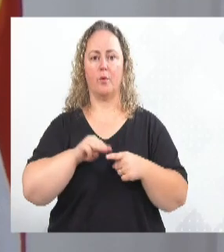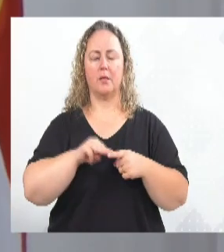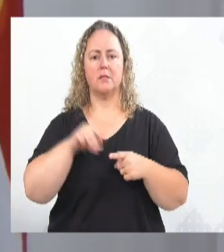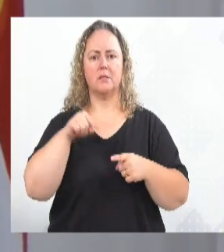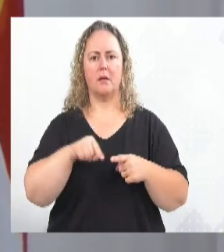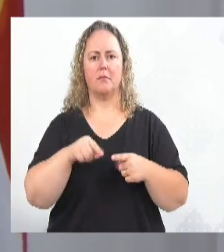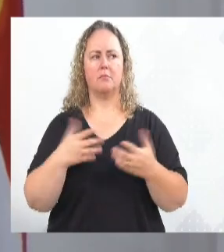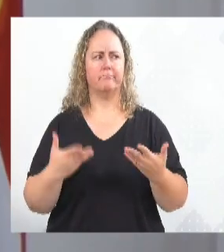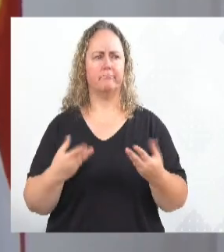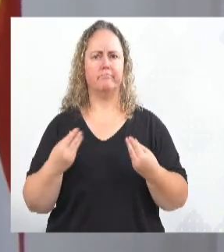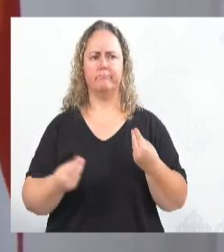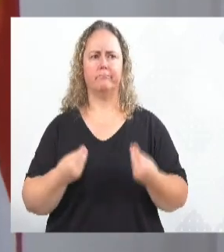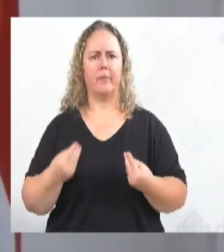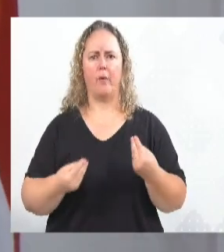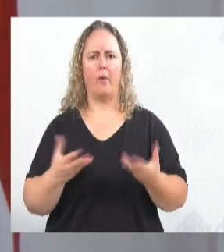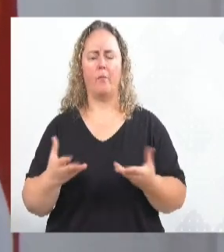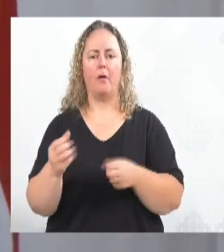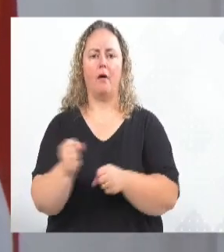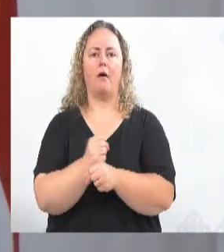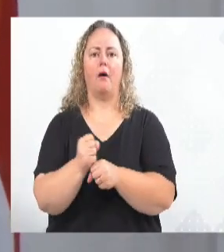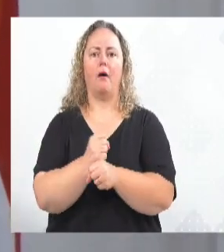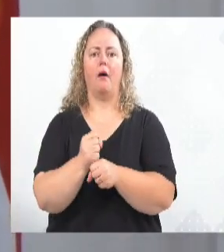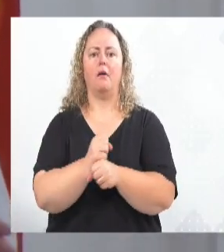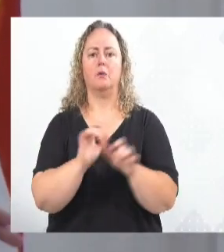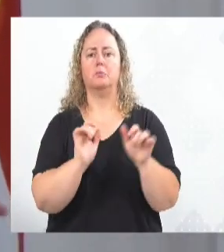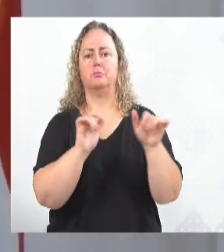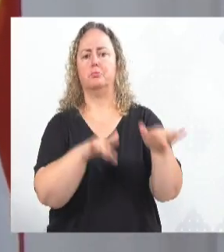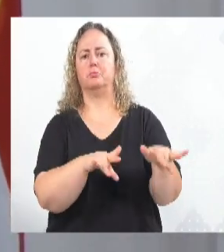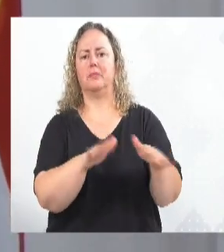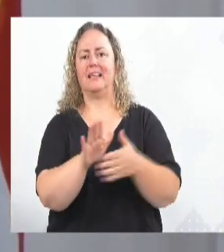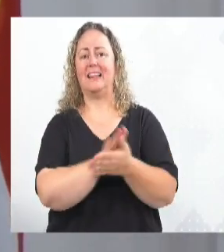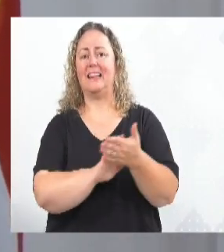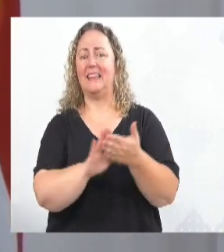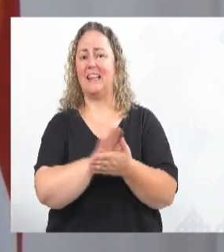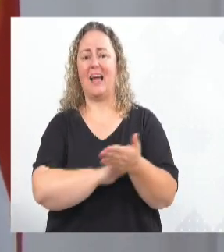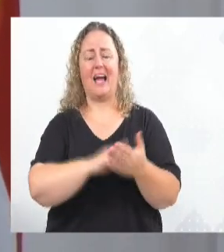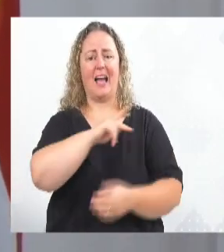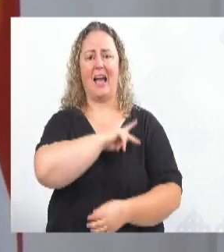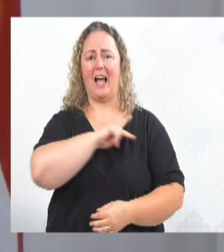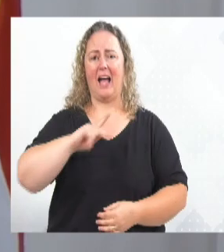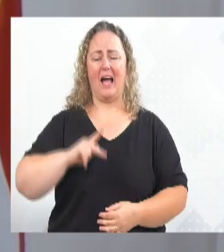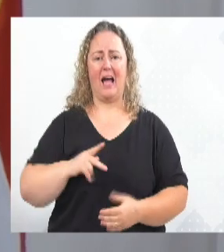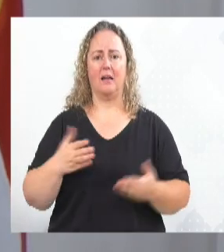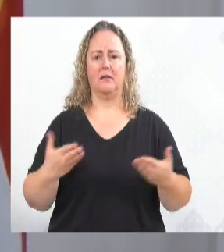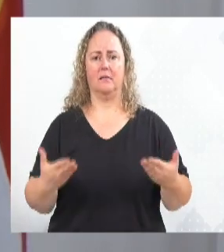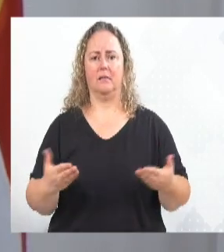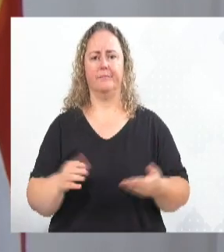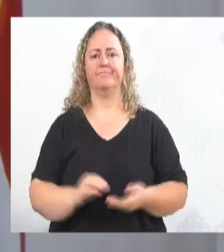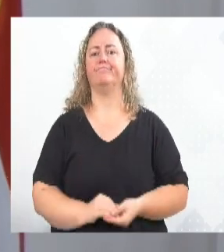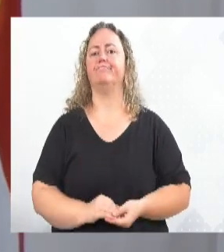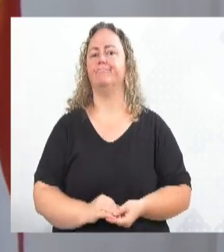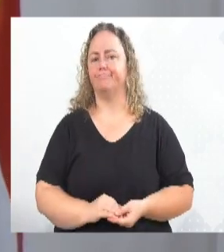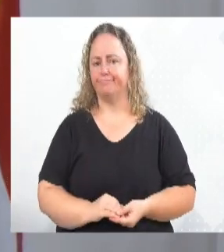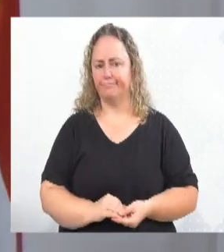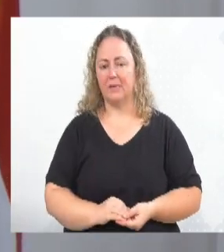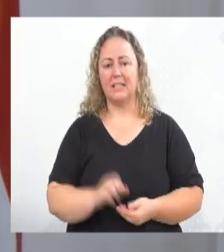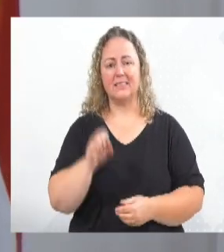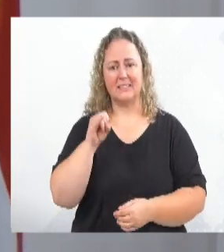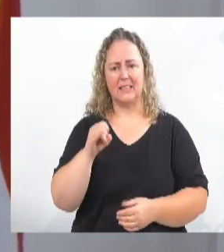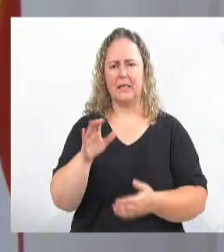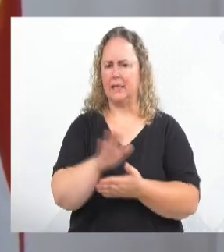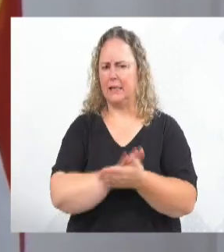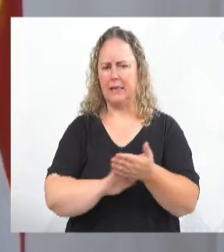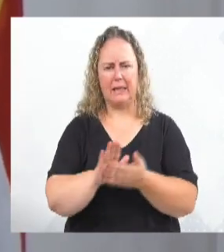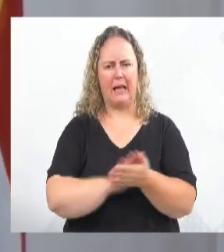sendo subutilizado. Há décadas, um imóvel abandonado que não contempla nenhum serviço público, e eu acho que se esse imóvel não traz resultado